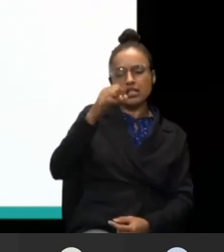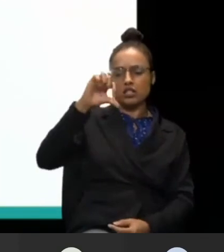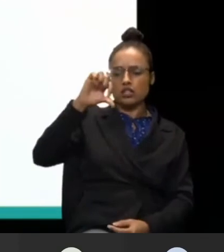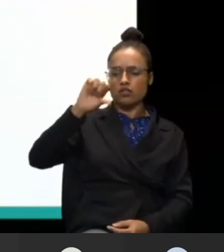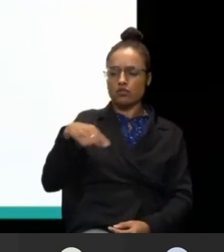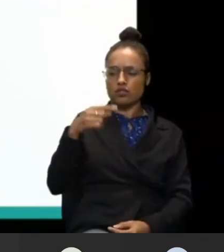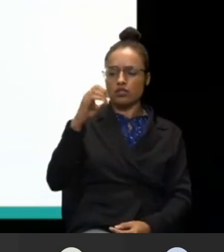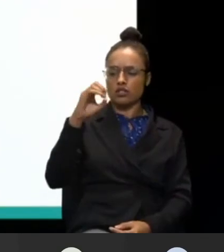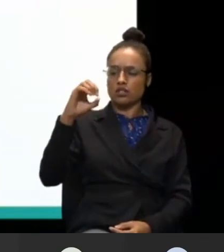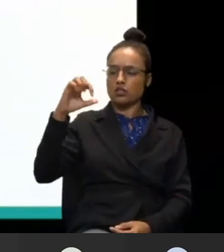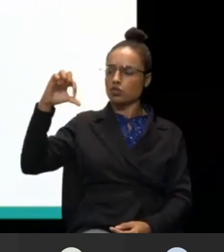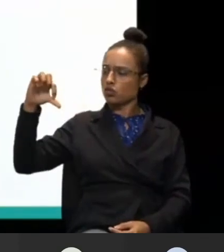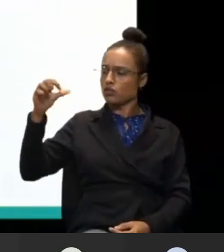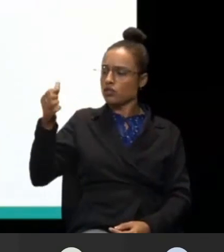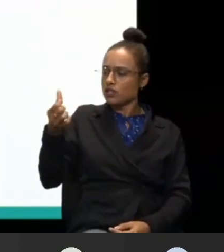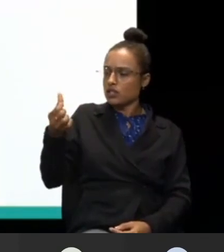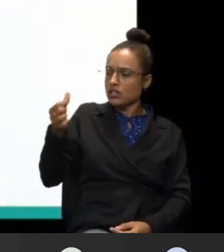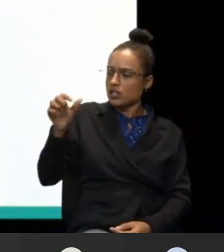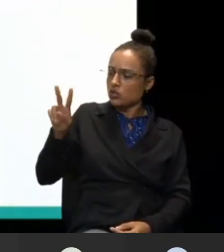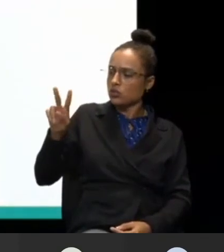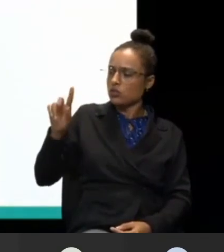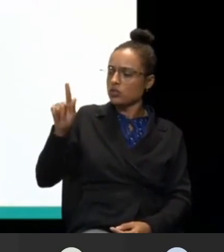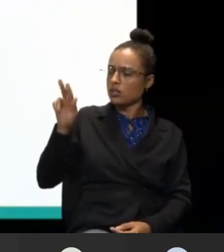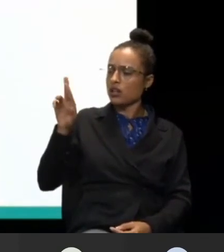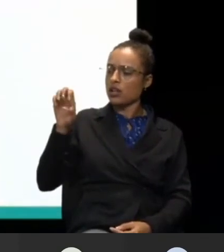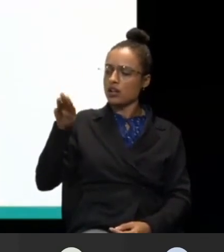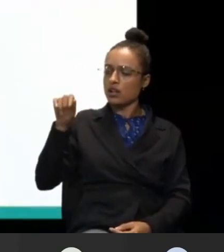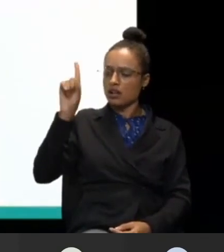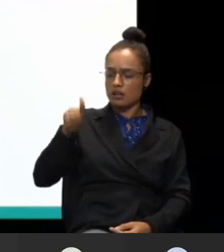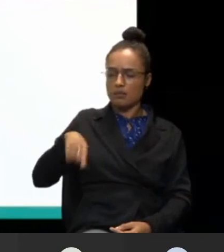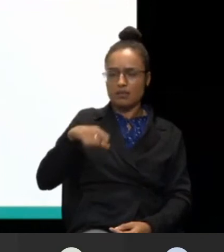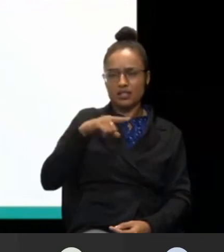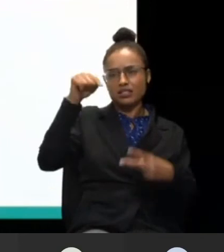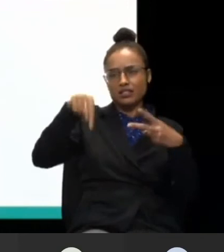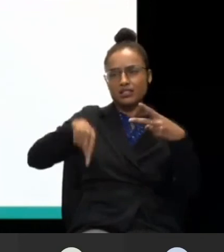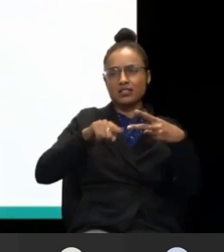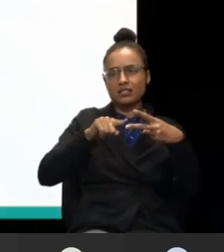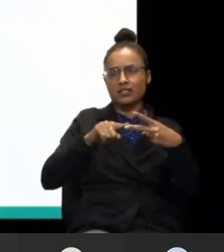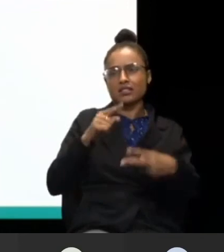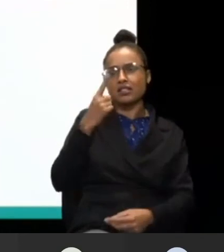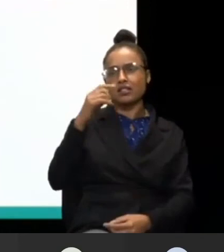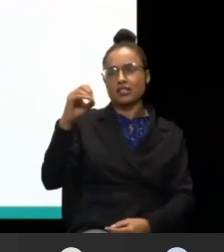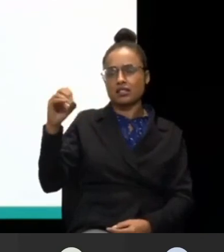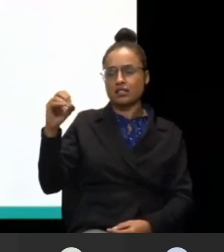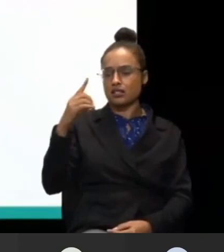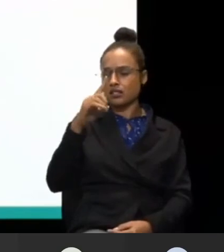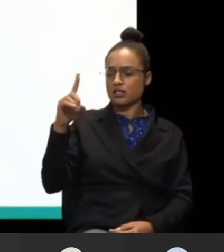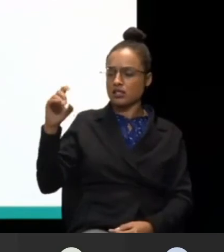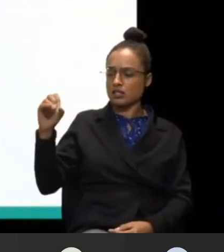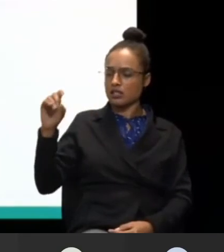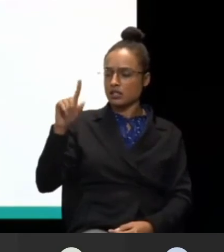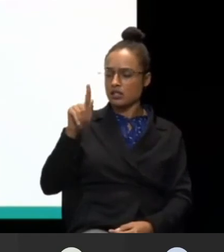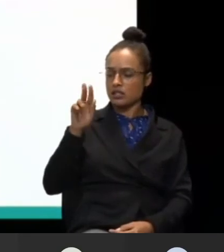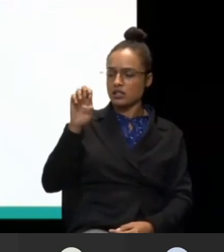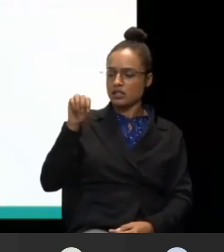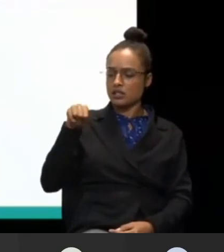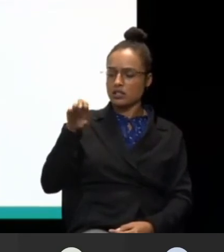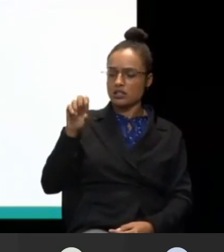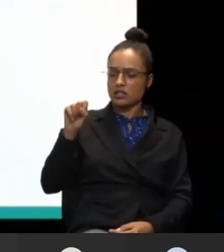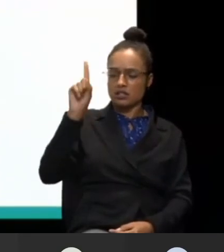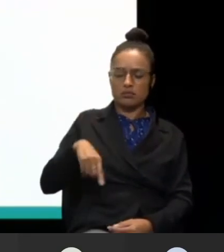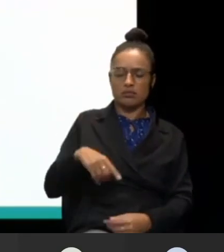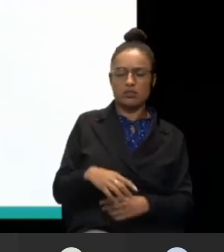109,0231 gramas. Nesse caso aqui deu 110 gramas. Ó, o peso da Erlenmeyer mais o peso da amostra,